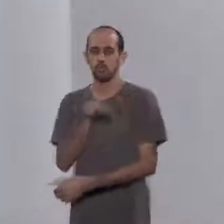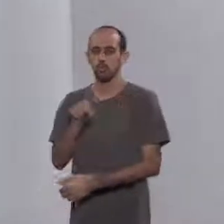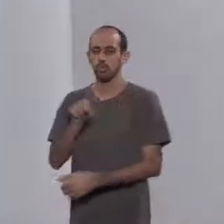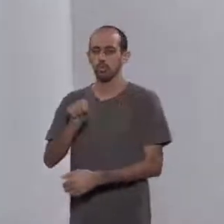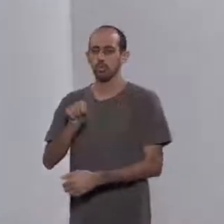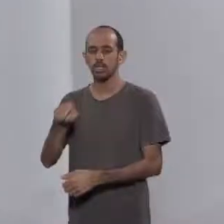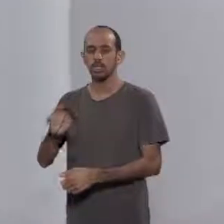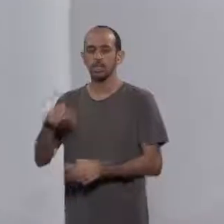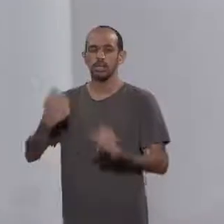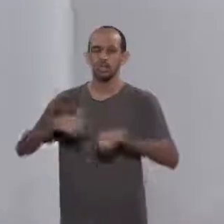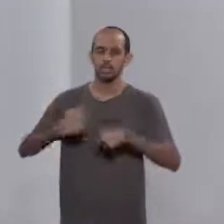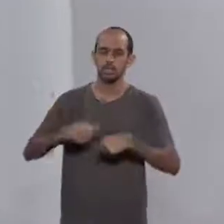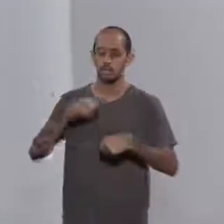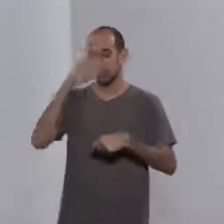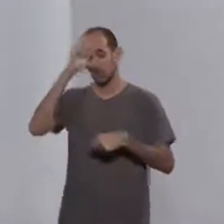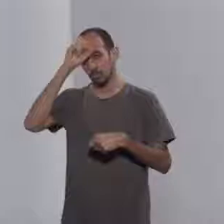necessita